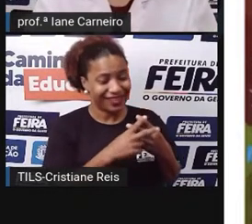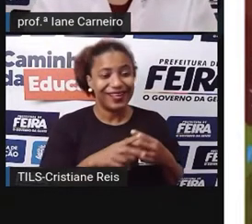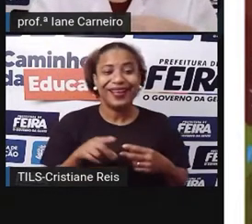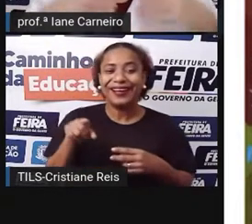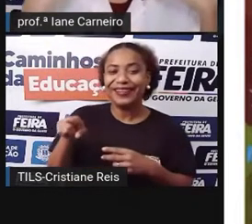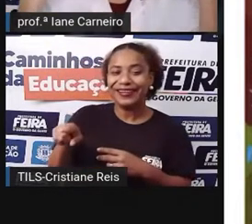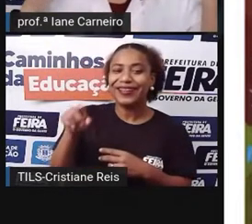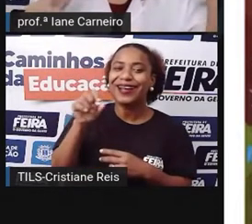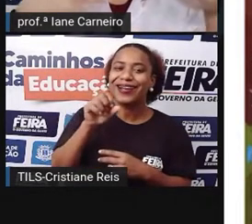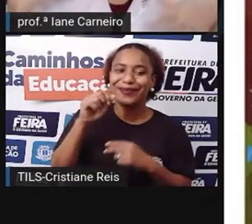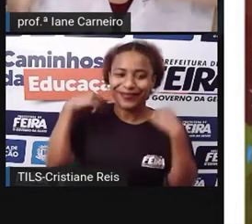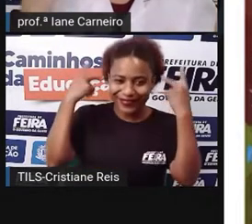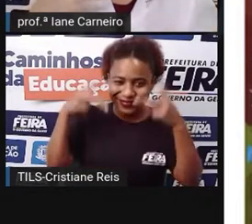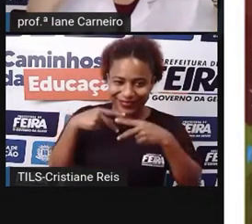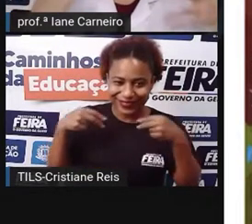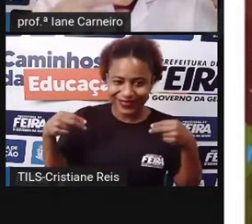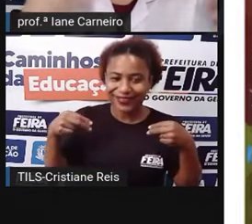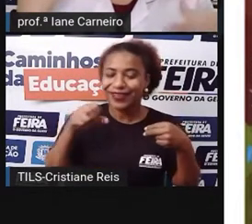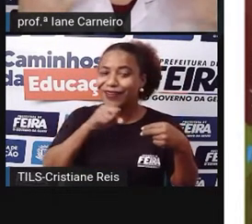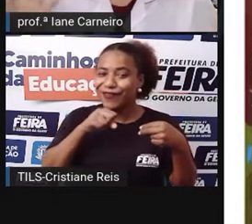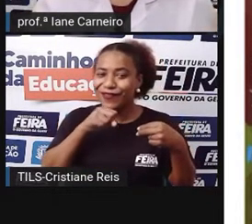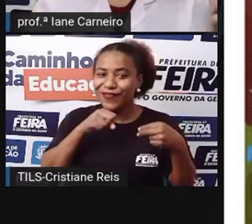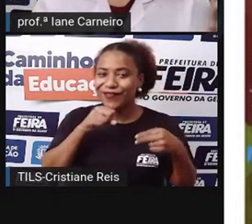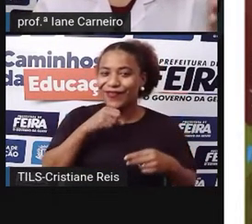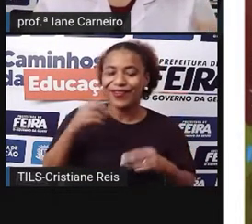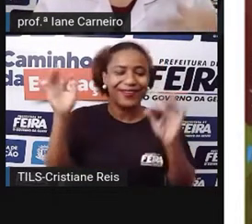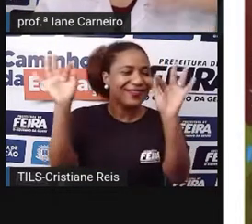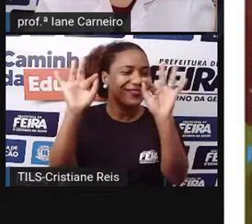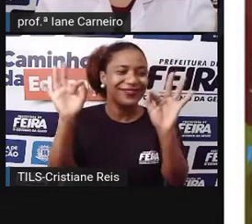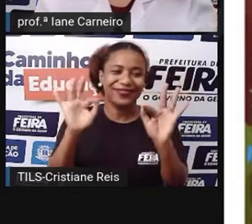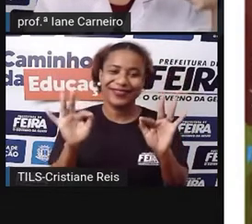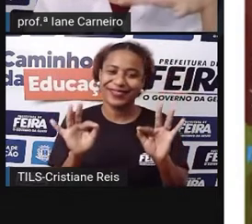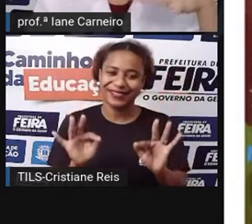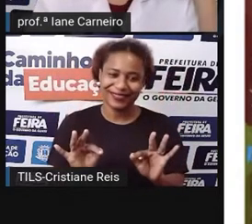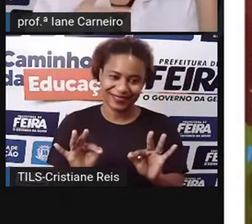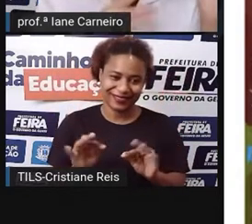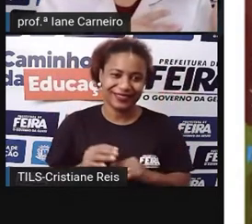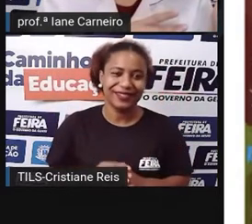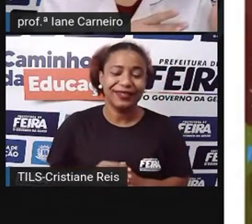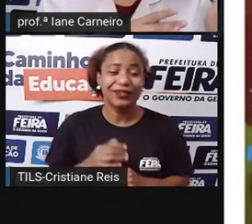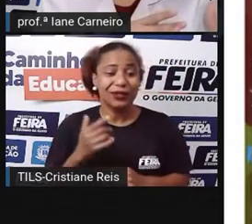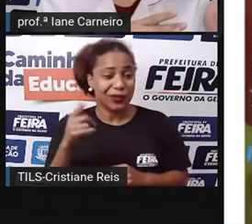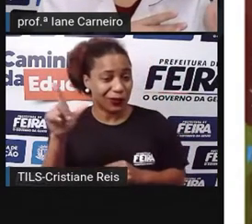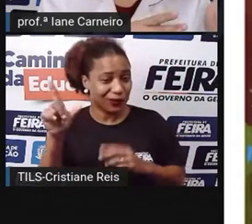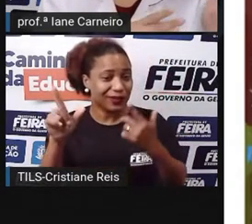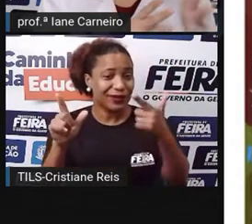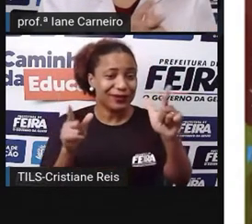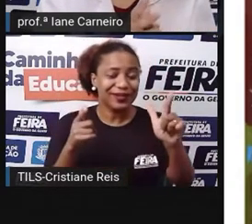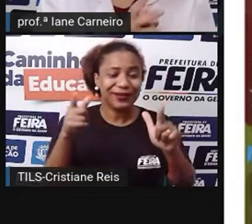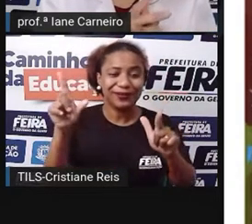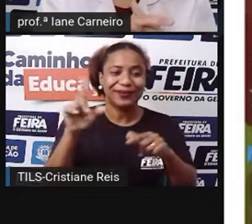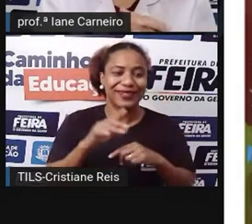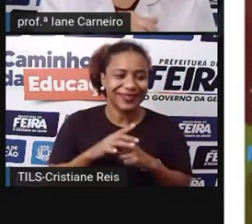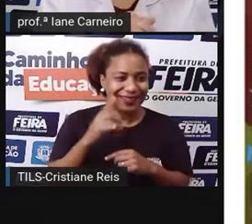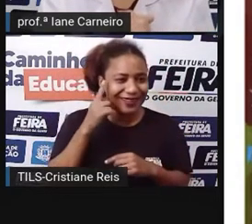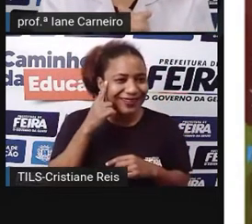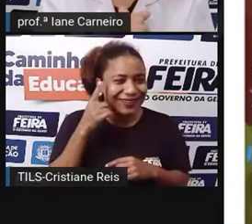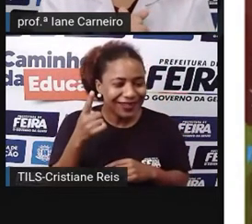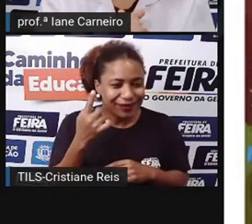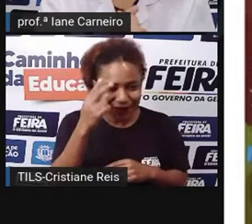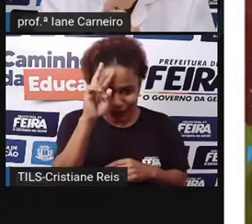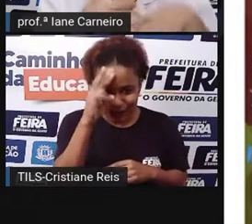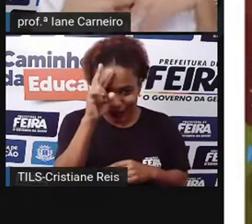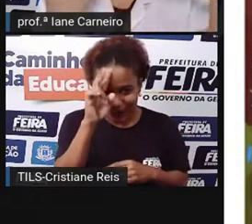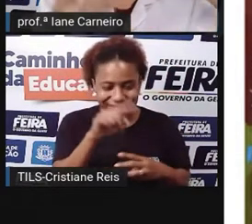tradicional. Mas tem outras versões, né? A gente viu, assim como na historinha dos três porquinhos, lembram que a Pró mostrou